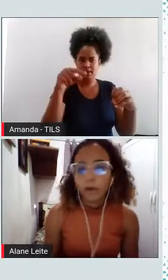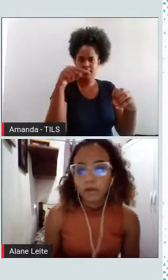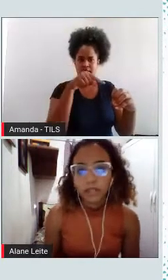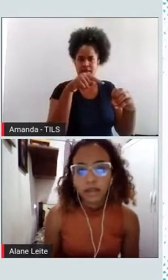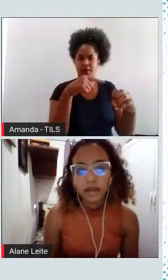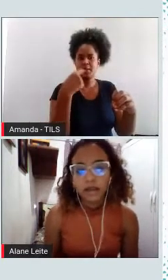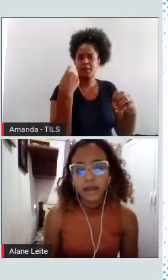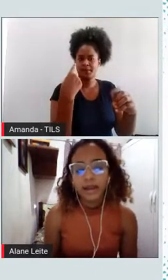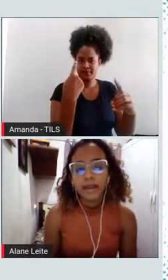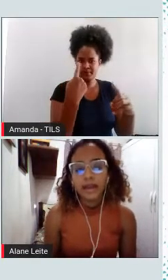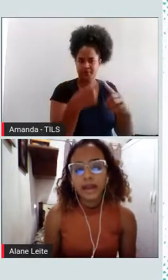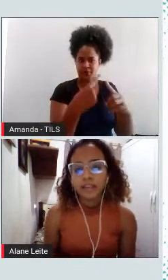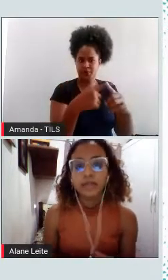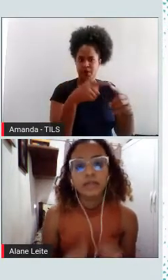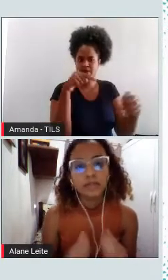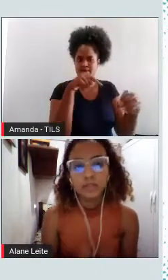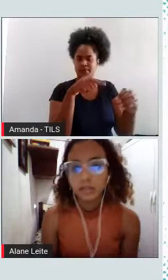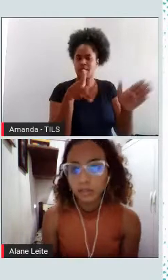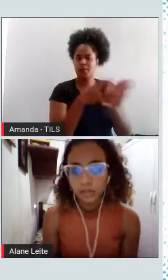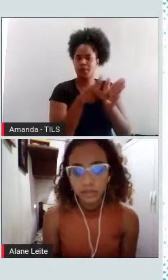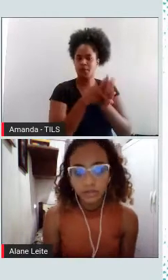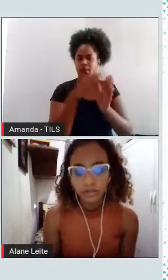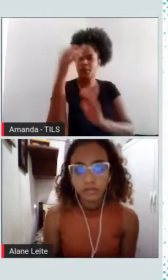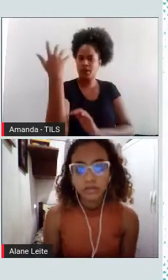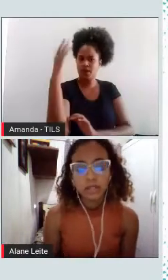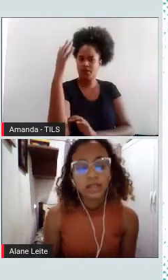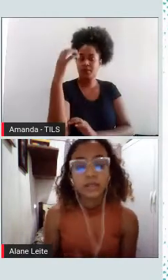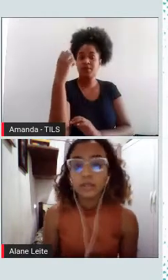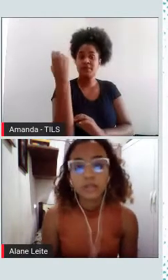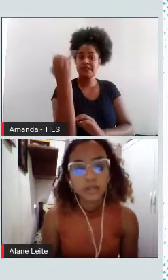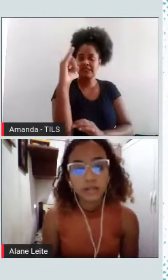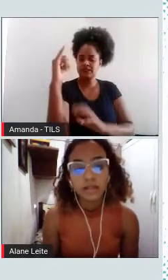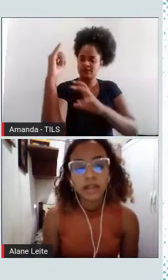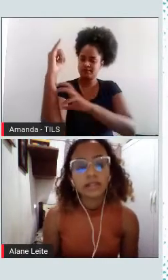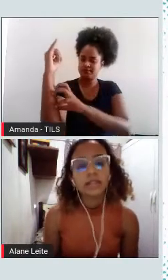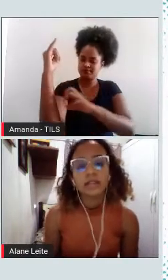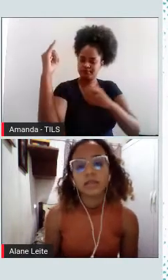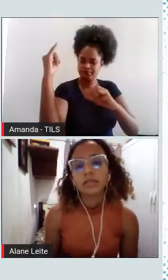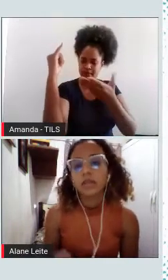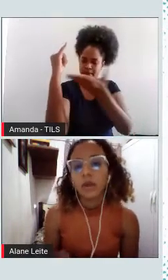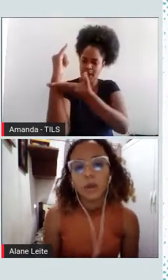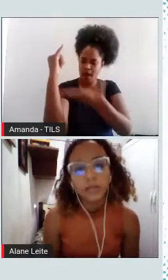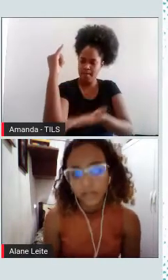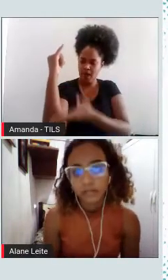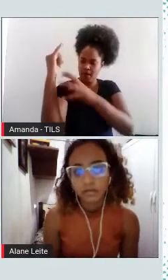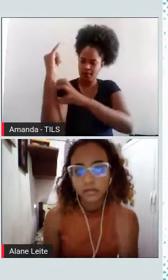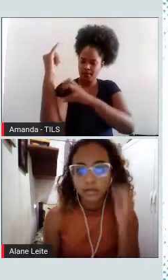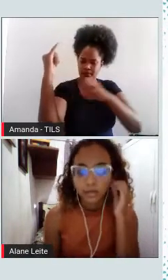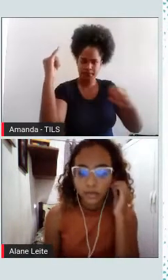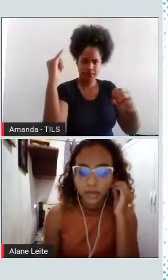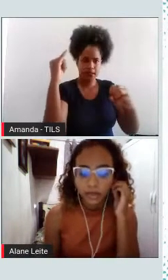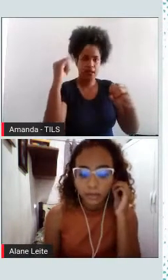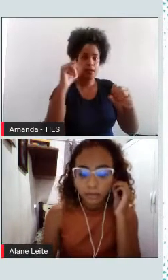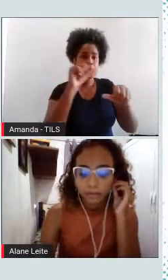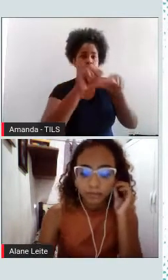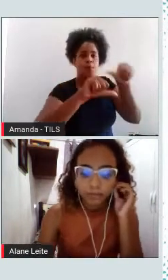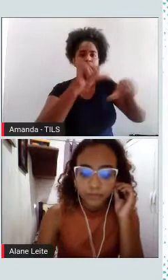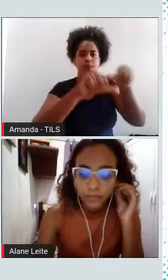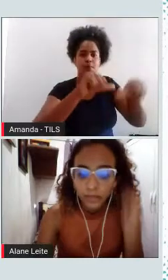uma porta, ela vai ter uma função para o ser humano. Se ela tem uma função, ela vai ser um objeto,